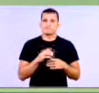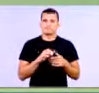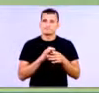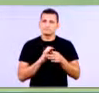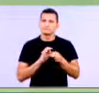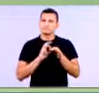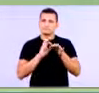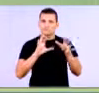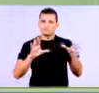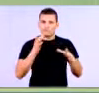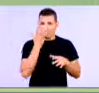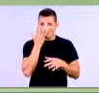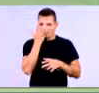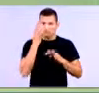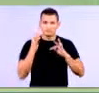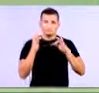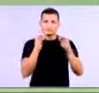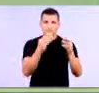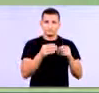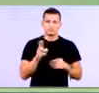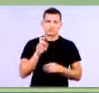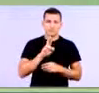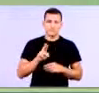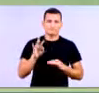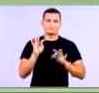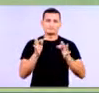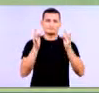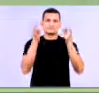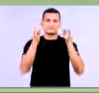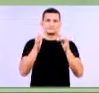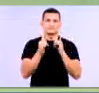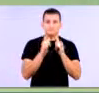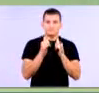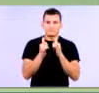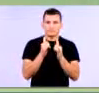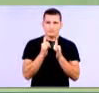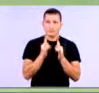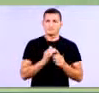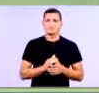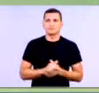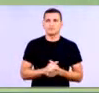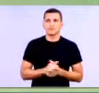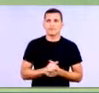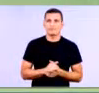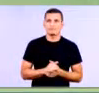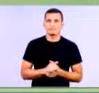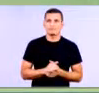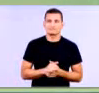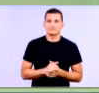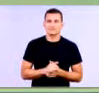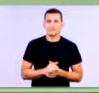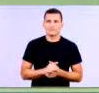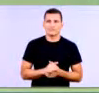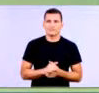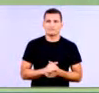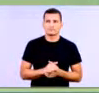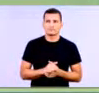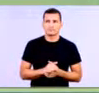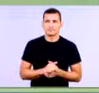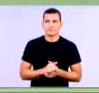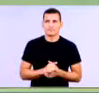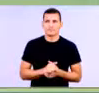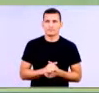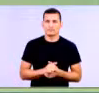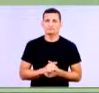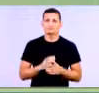os usuários das tecnologias e da informação. Então, veja bem, uma vez feita